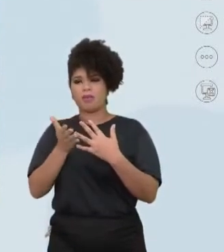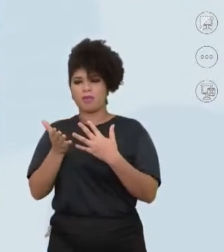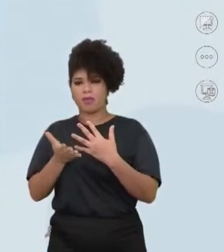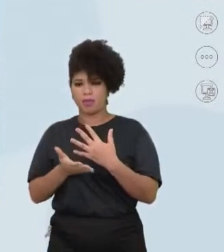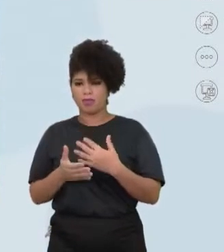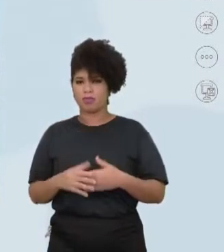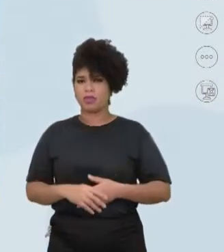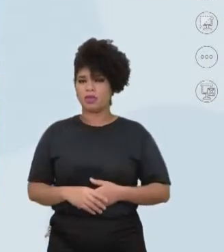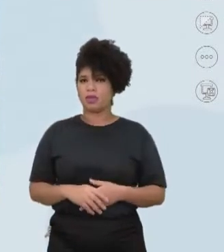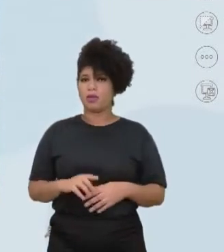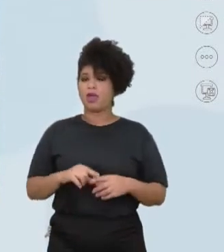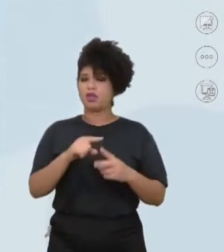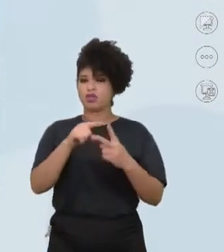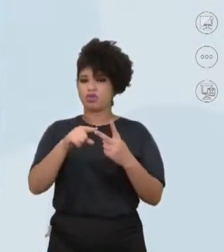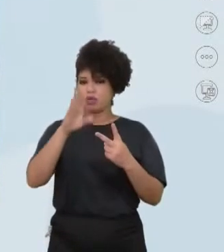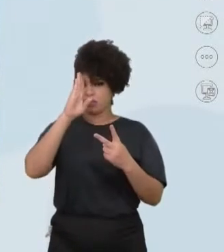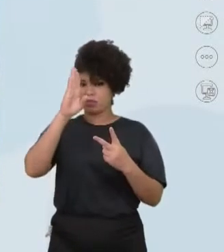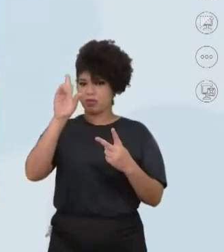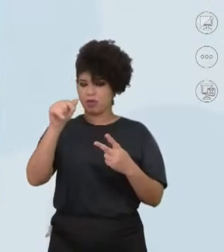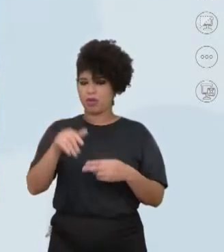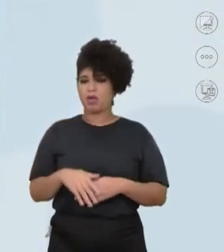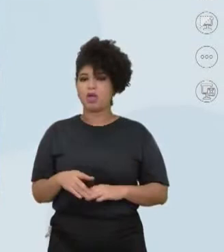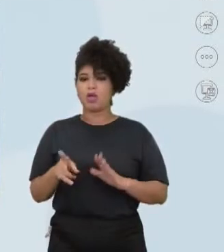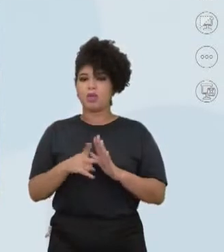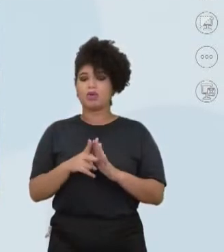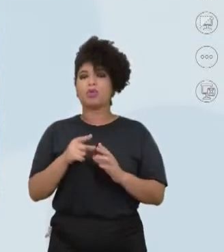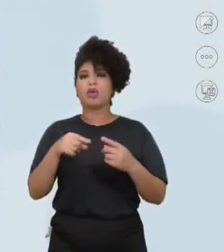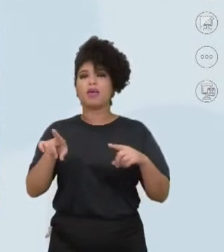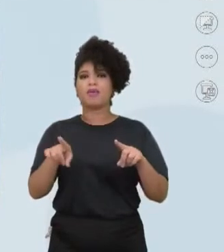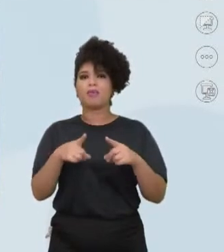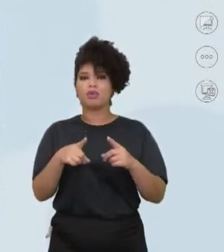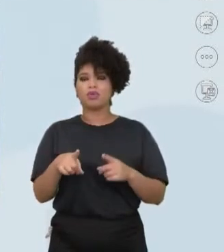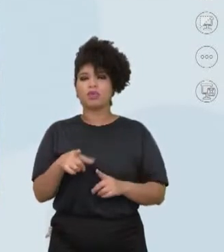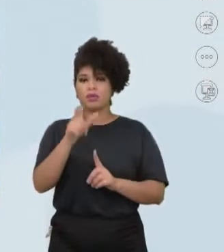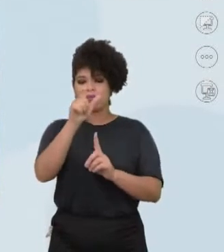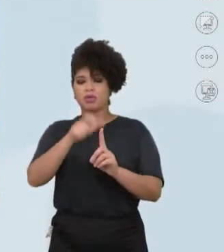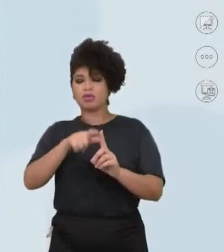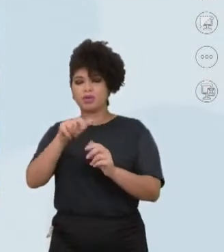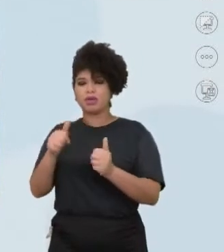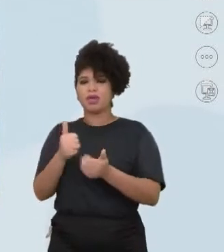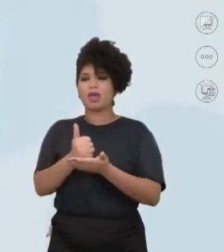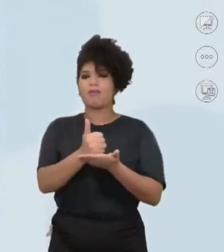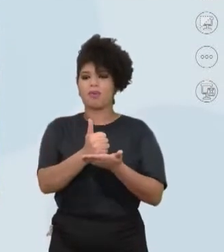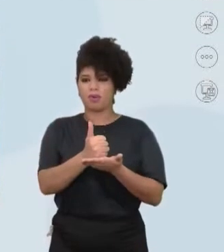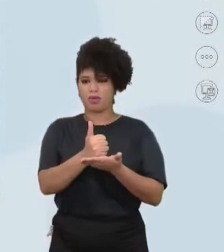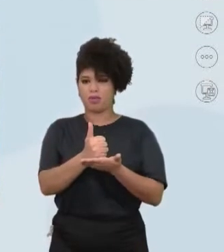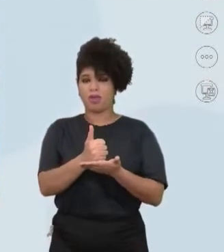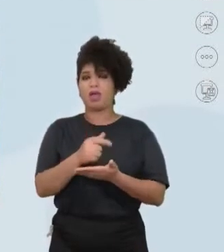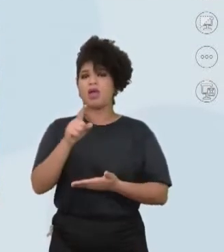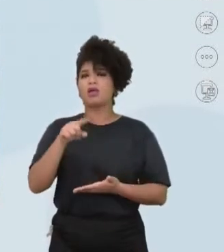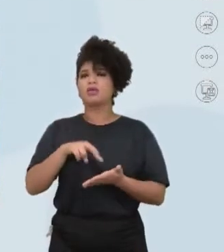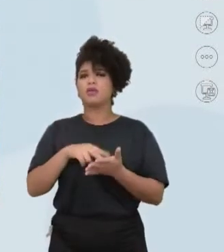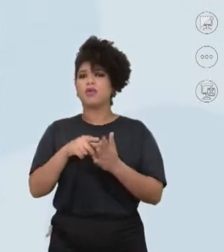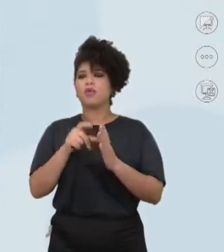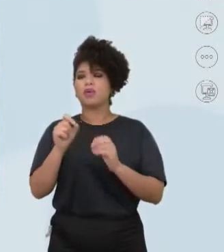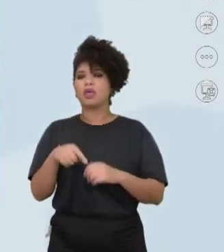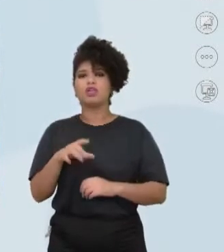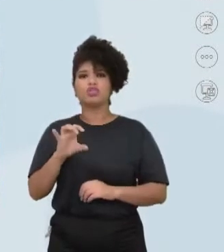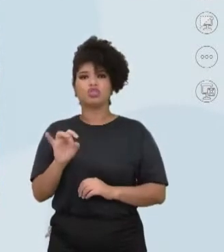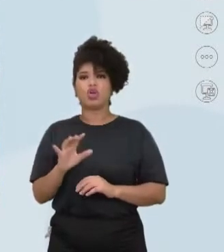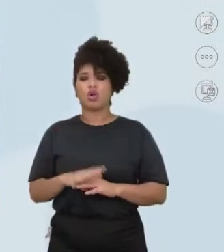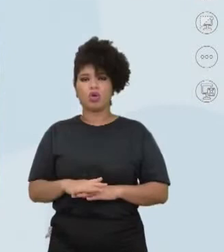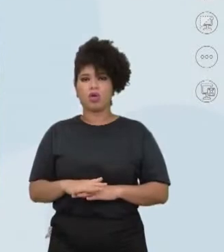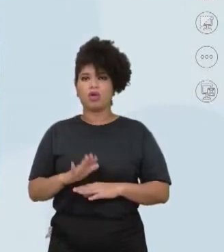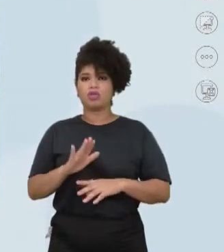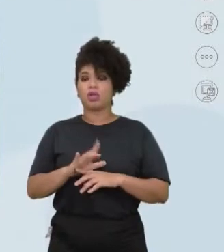falar principalmente de duas, né? O chamado músico de apoio, que é aquele músico que a gente contrata apenas, né, para estar no estúdio. Então ele não faz